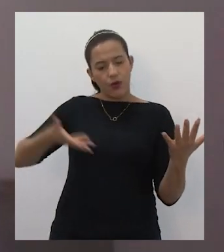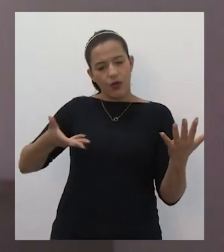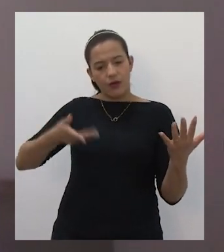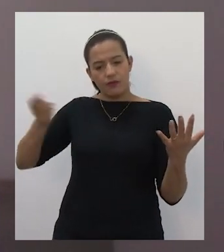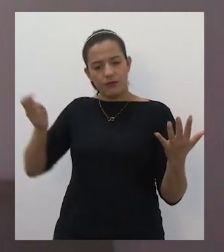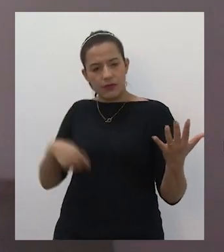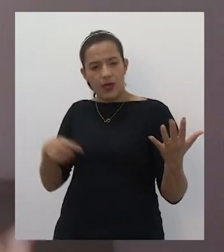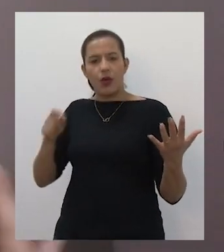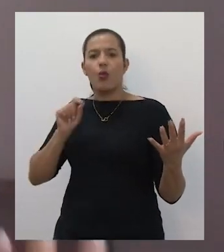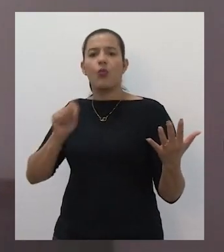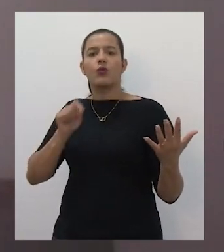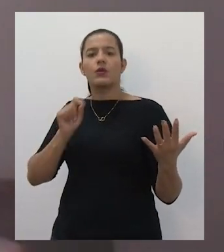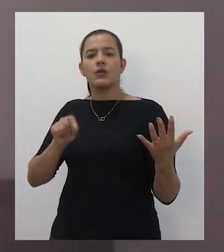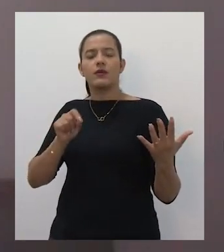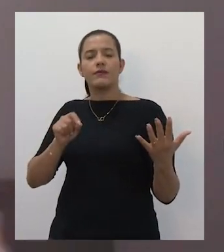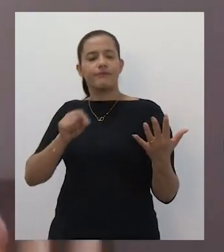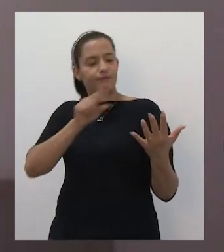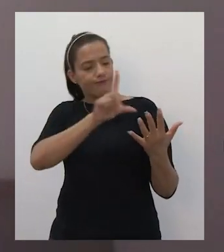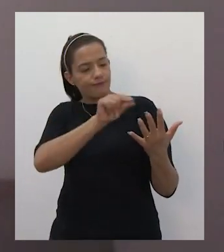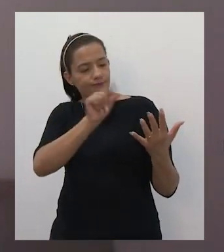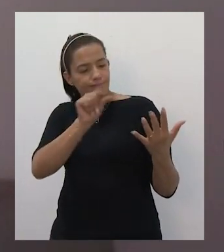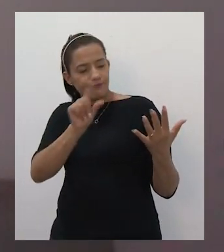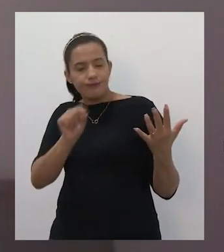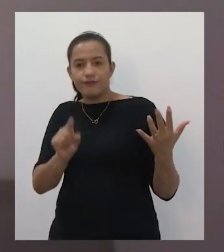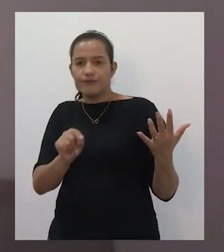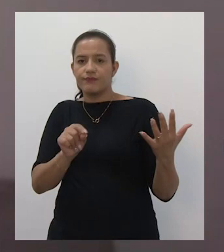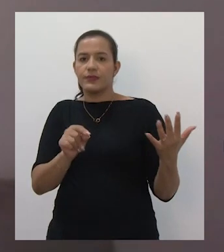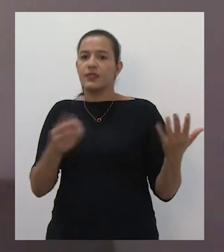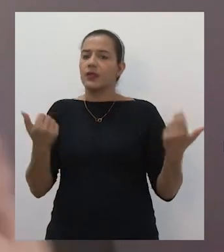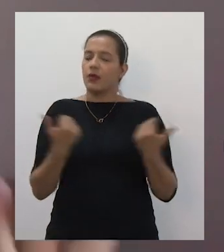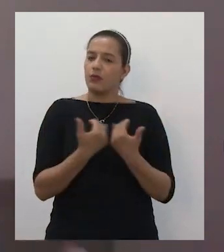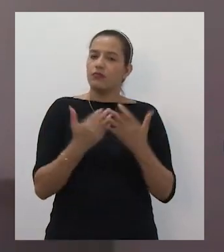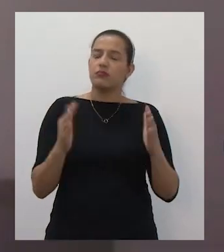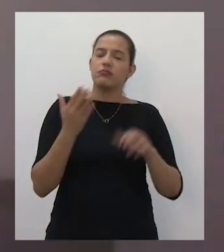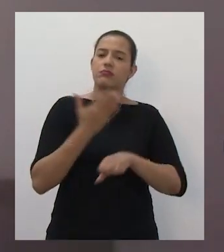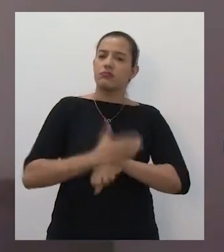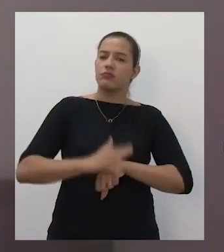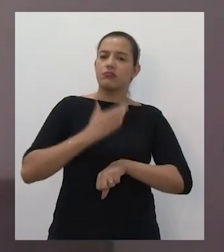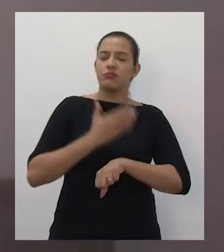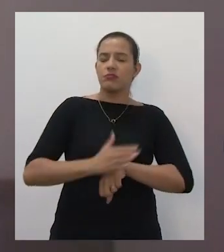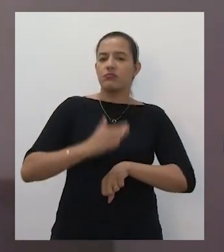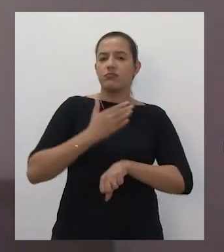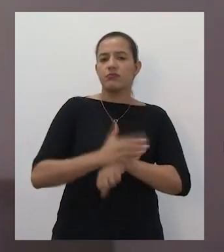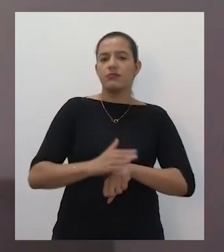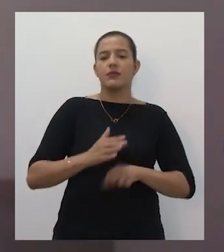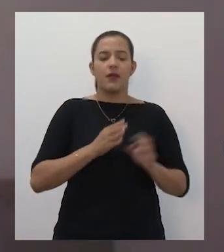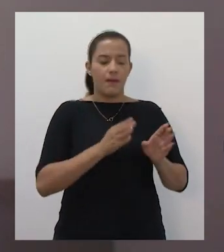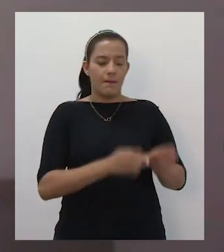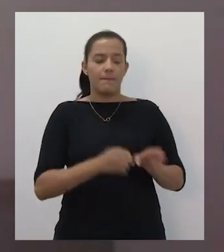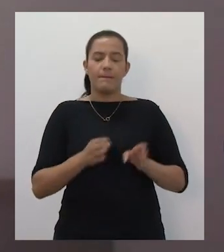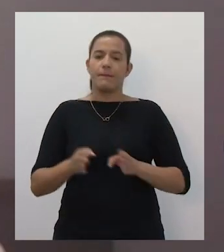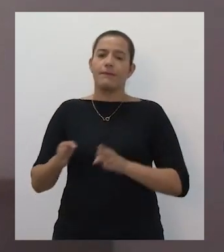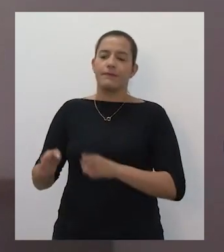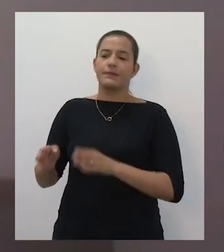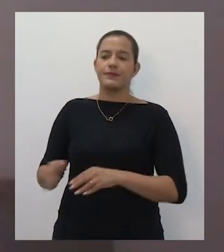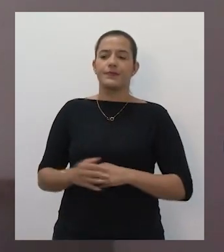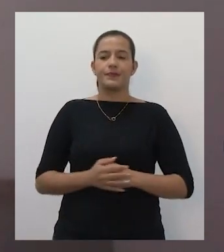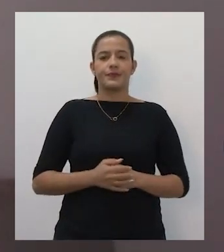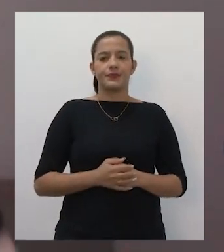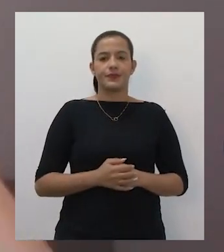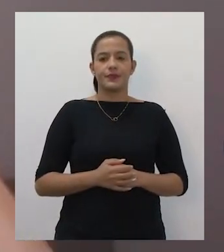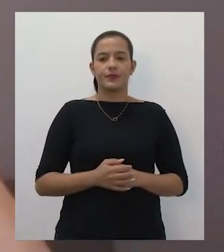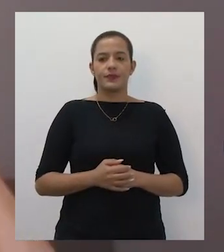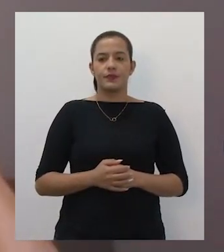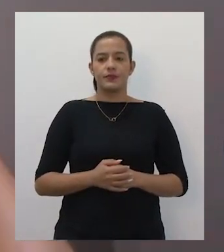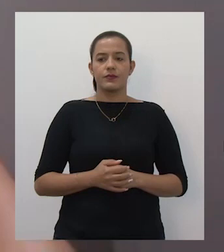Então, abrir-se ao novo é um exercício, e é um exercício em partes. Eu acho